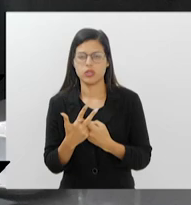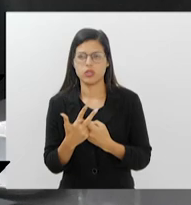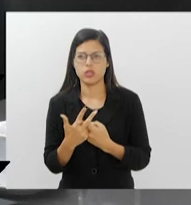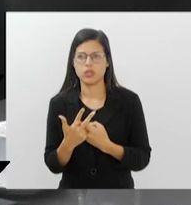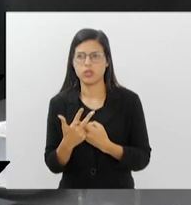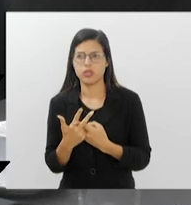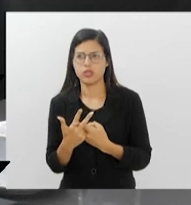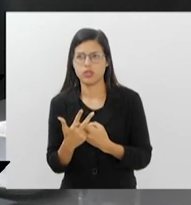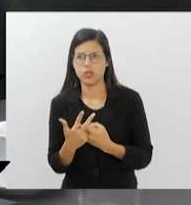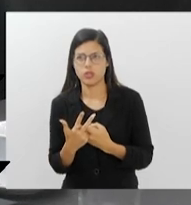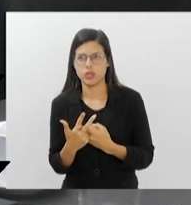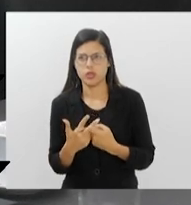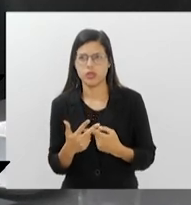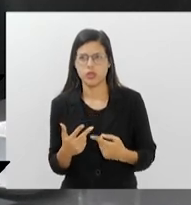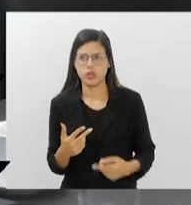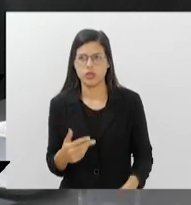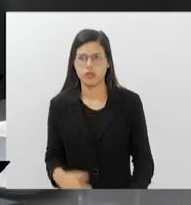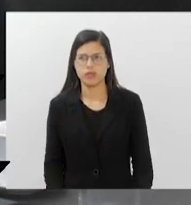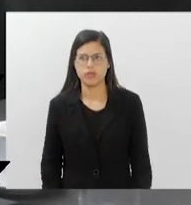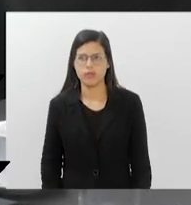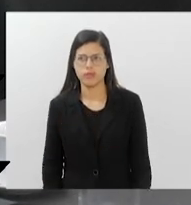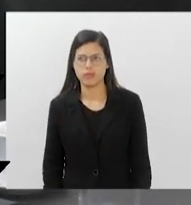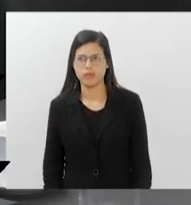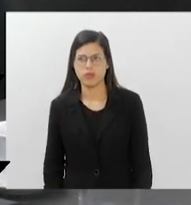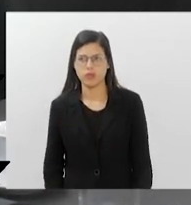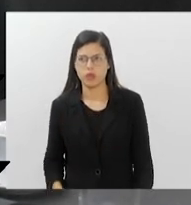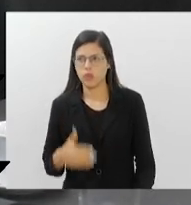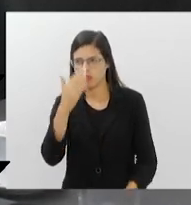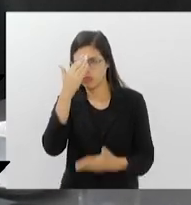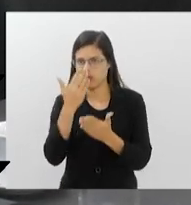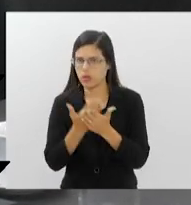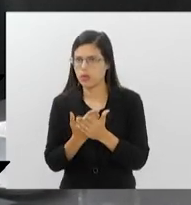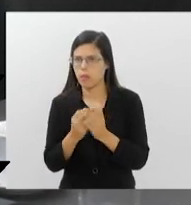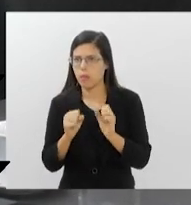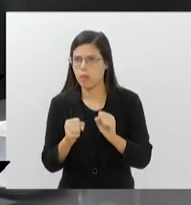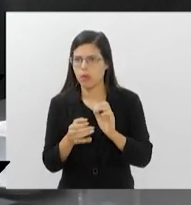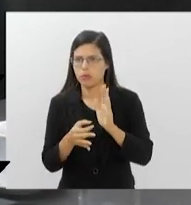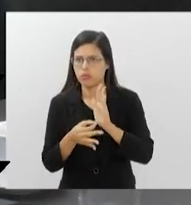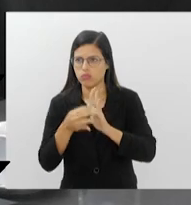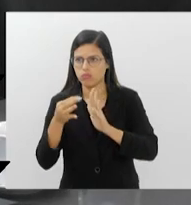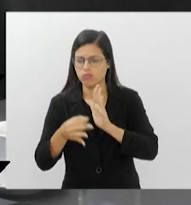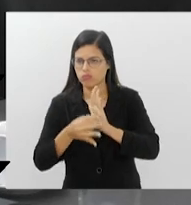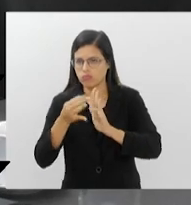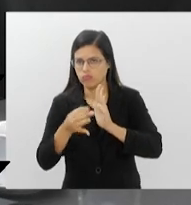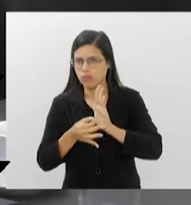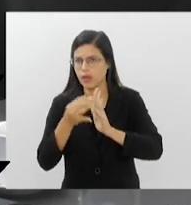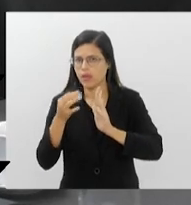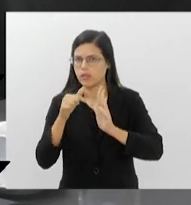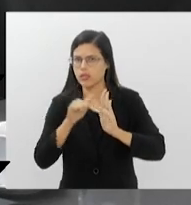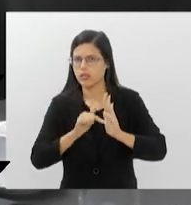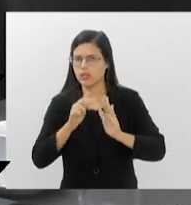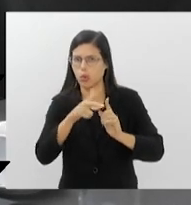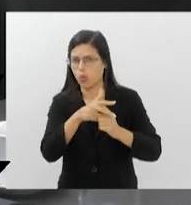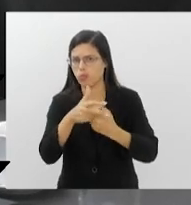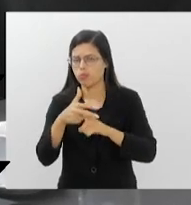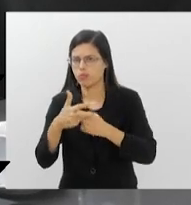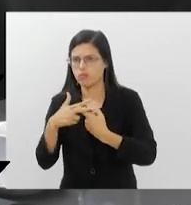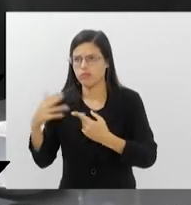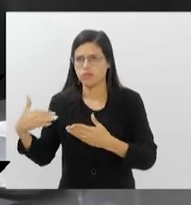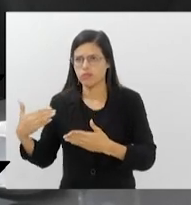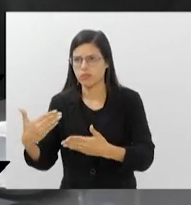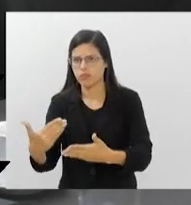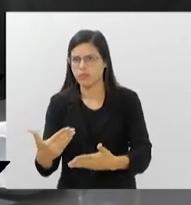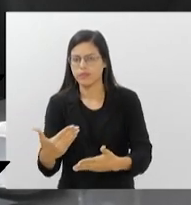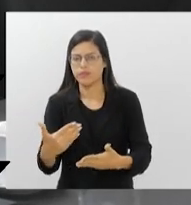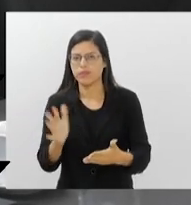que a gente pode rever parecer com ele tramitando a gente tem até adotado aqui prática de que uma vez que foi proferido